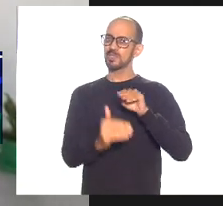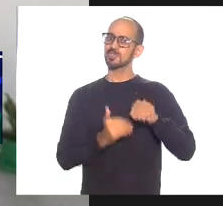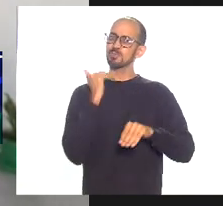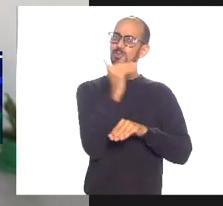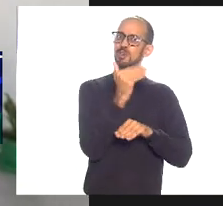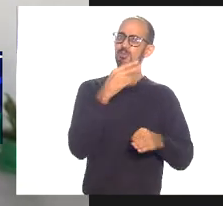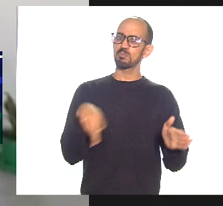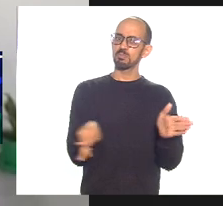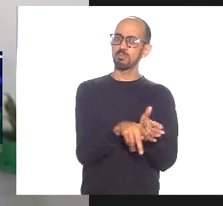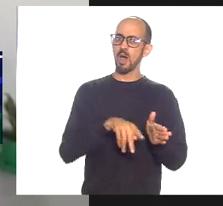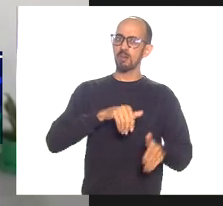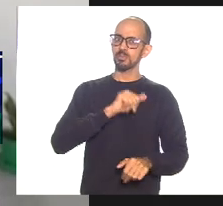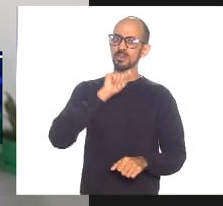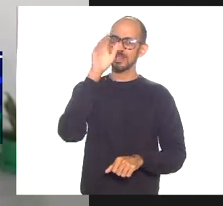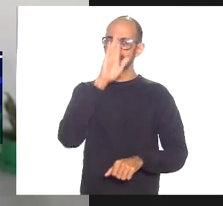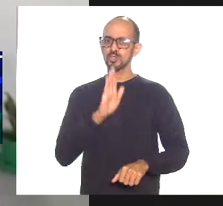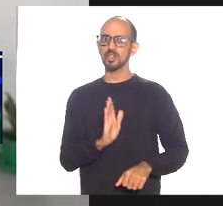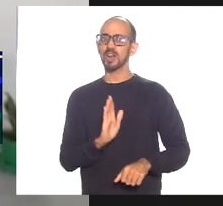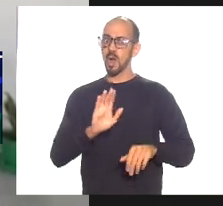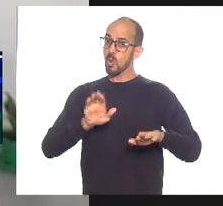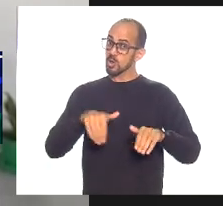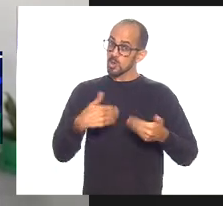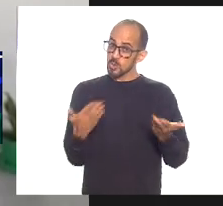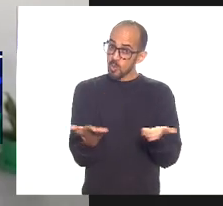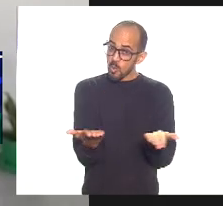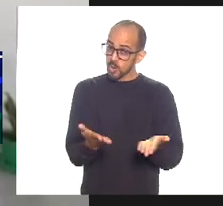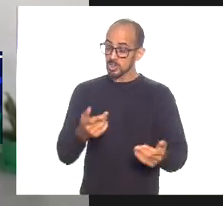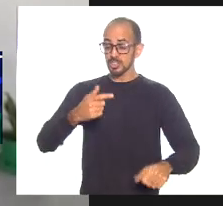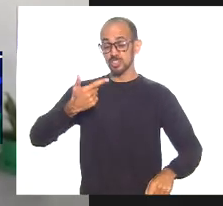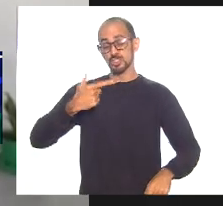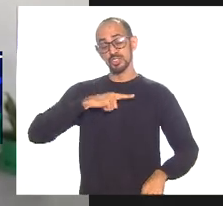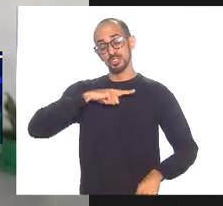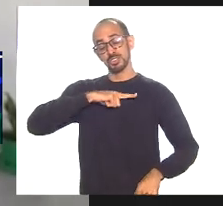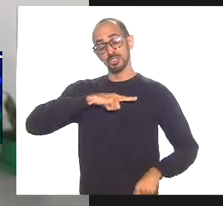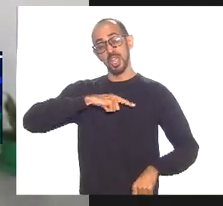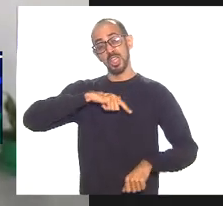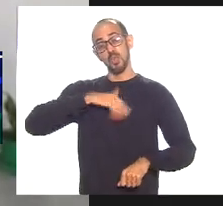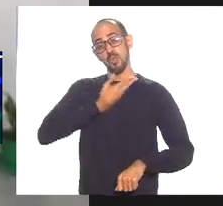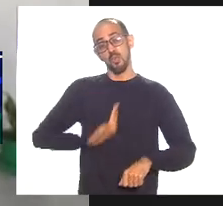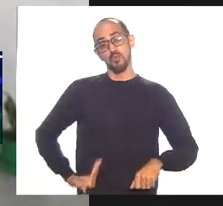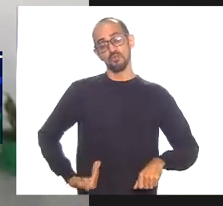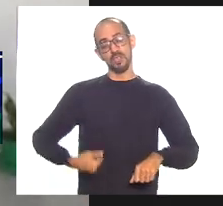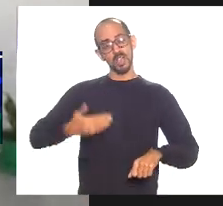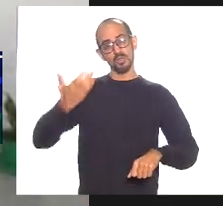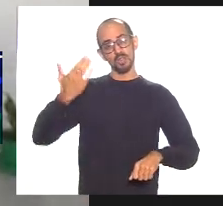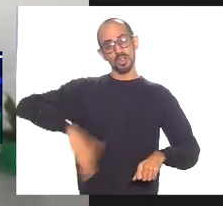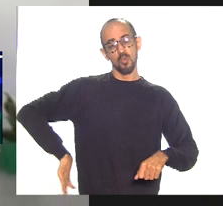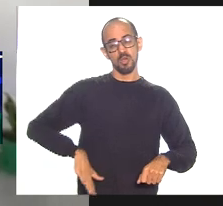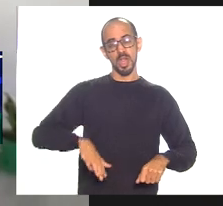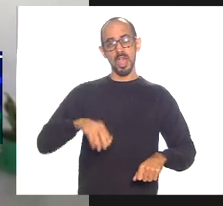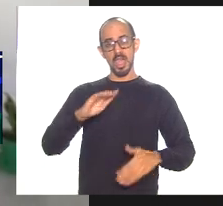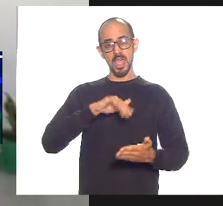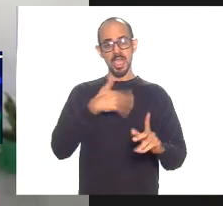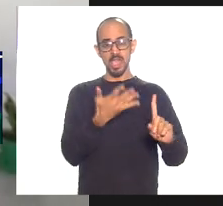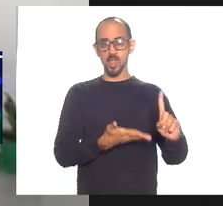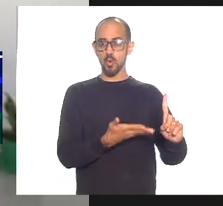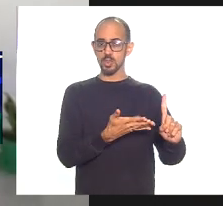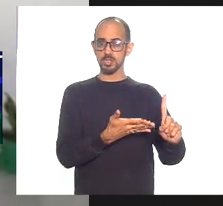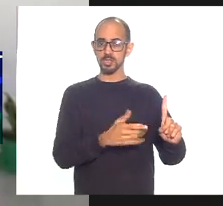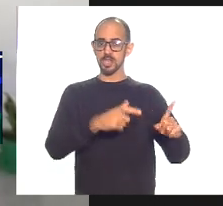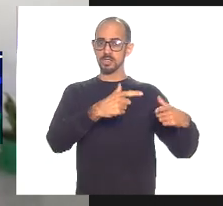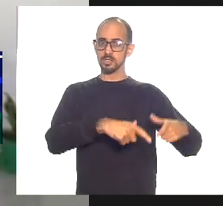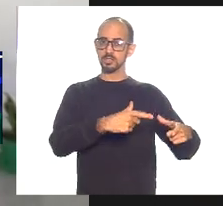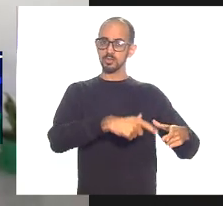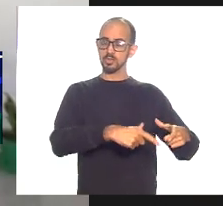e hoje a gente tem um governo que despreza toda e qualquer possibilidade de reconhecer a um esses